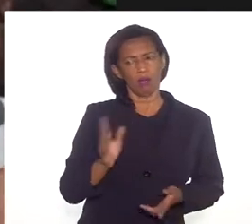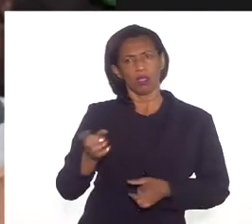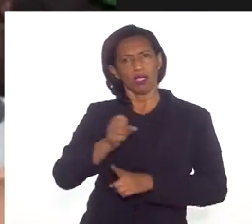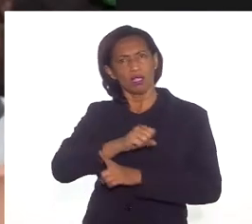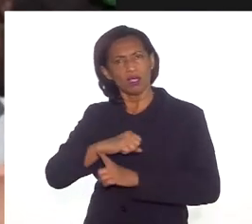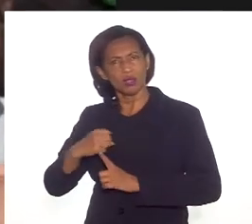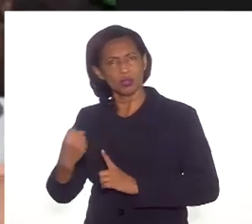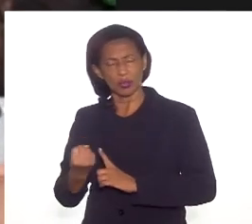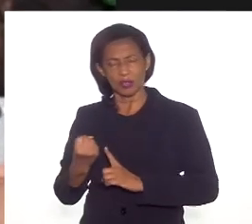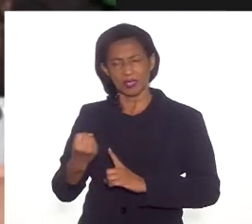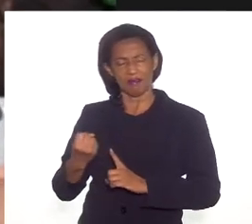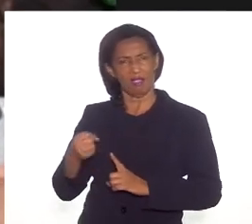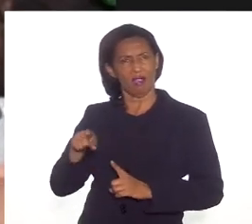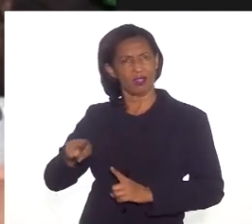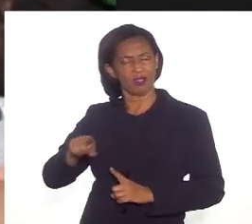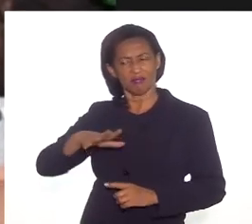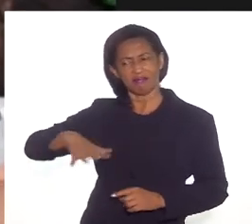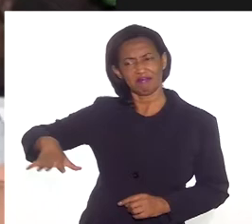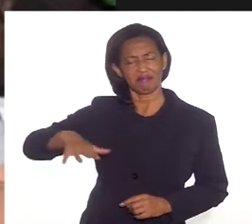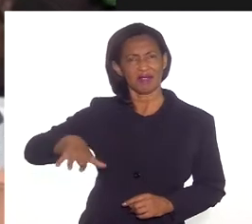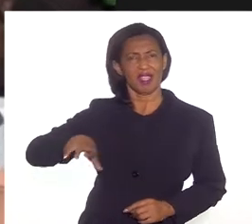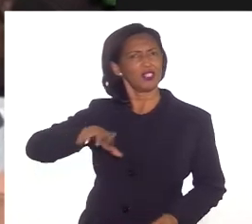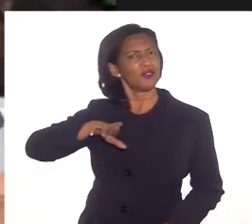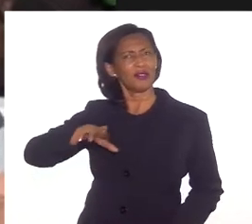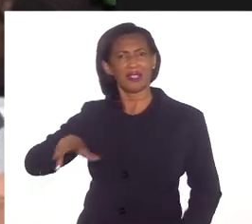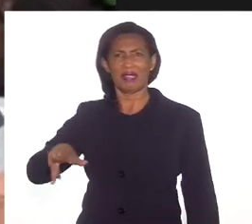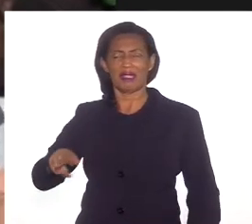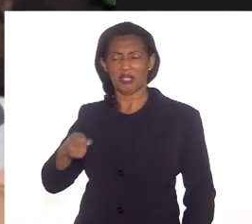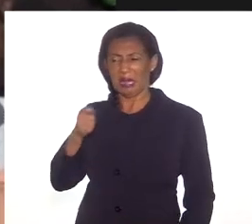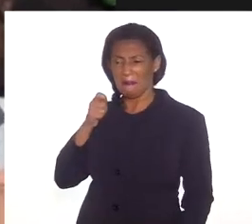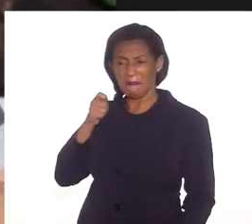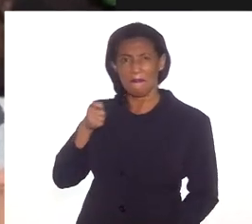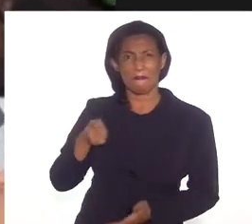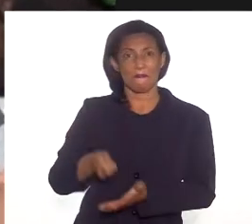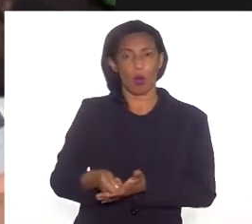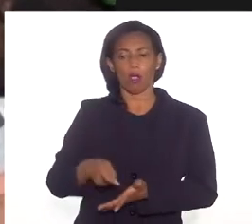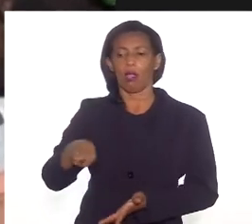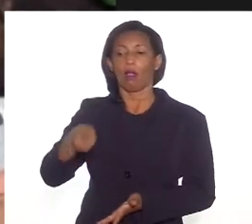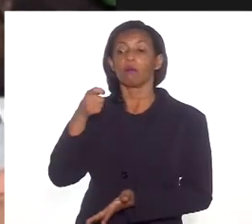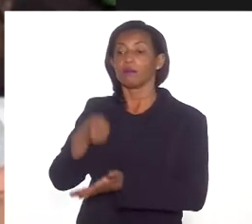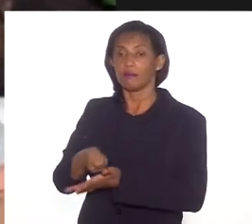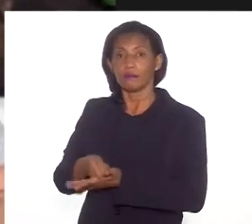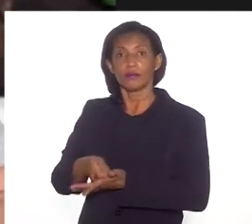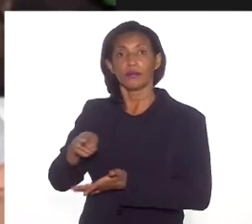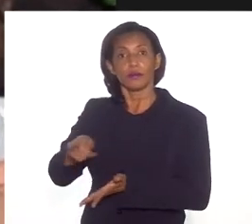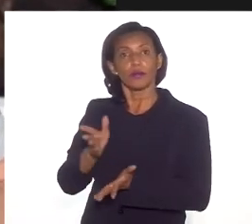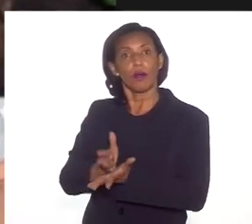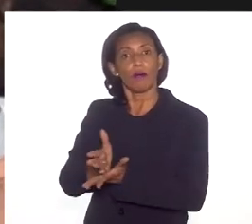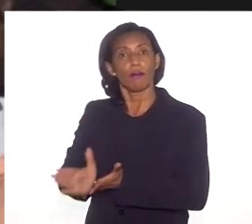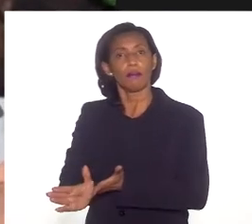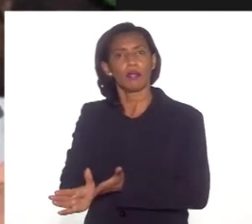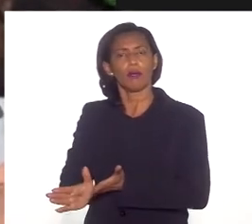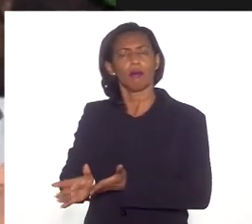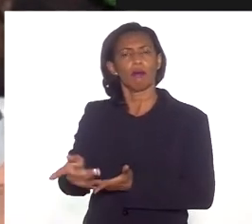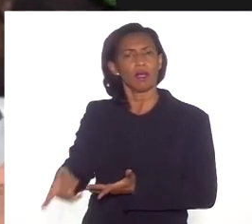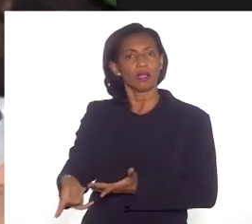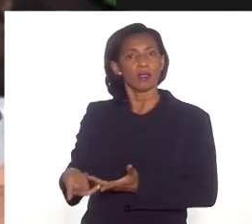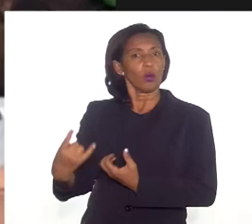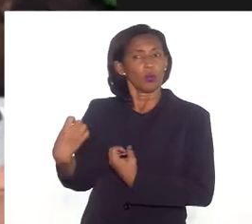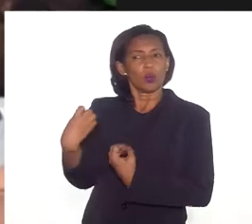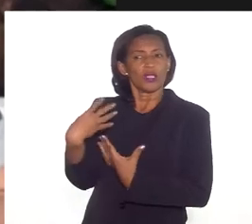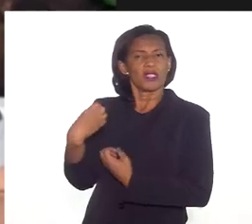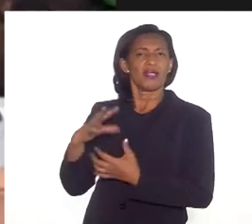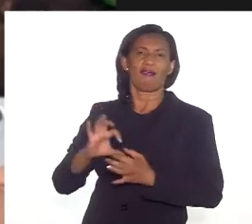E a sociedade ocidental, ela é uma sociedade impositiva, ela impõe os caminhos para as pessoas. Portanto, a gente não é